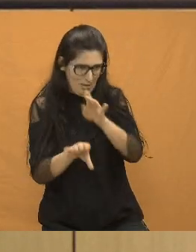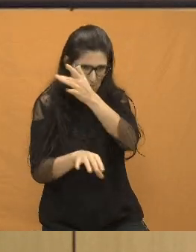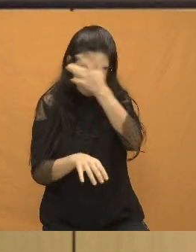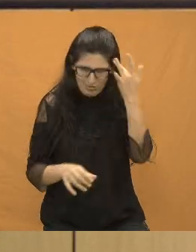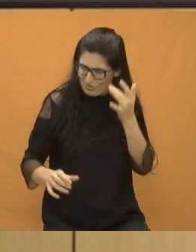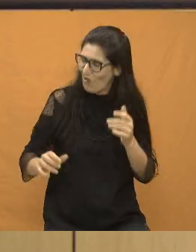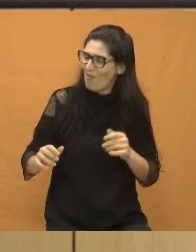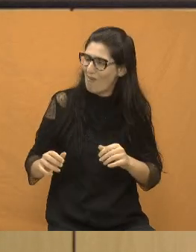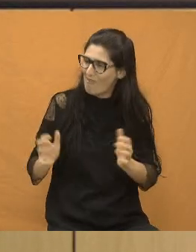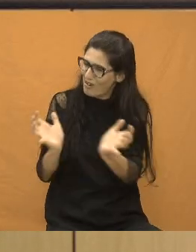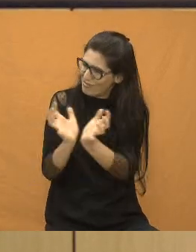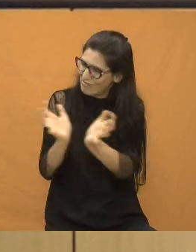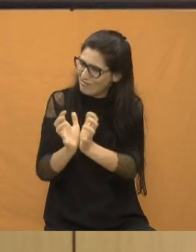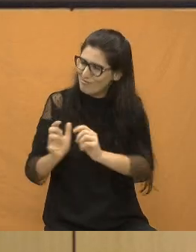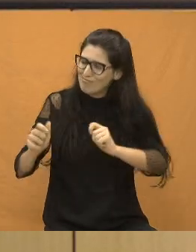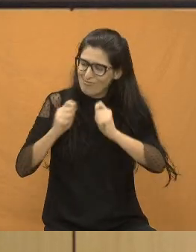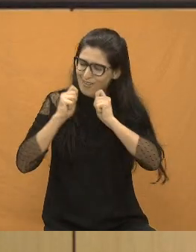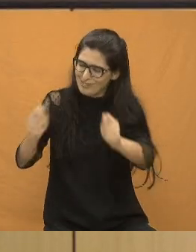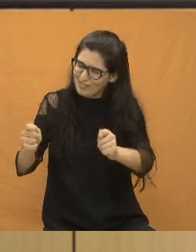do Fernando da Ótica.